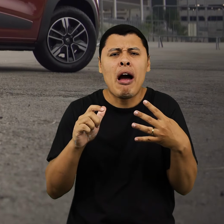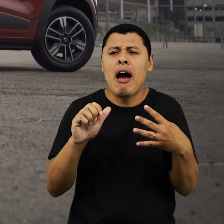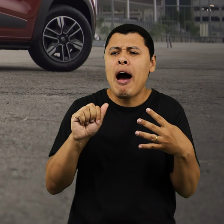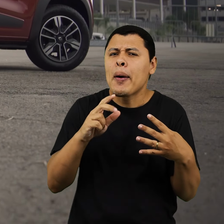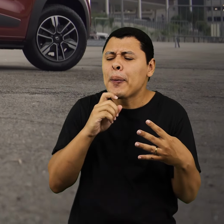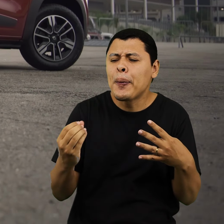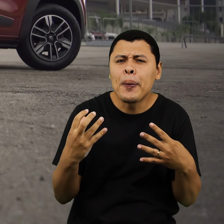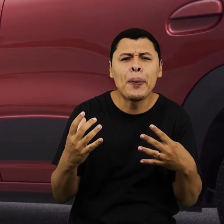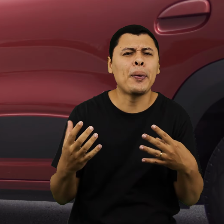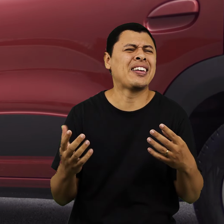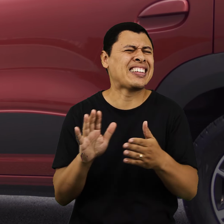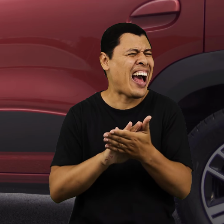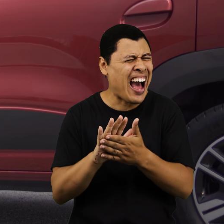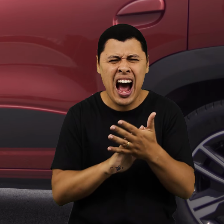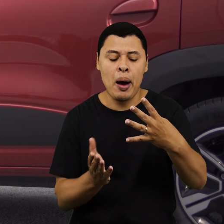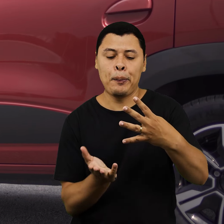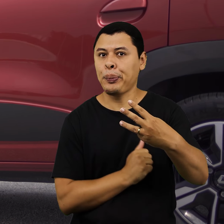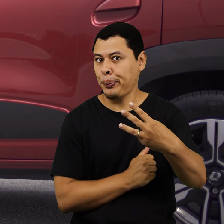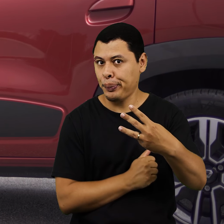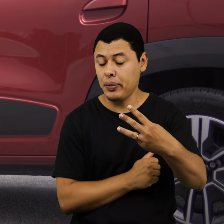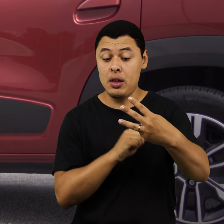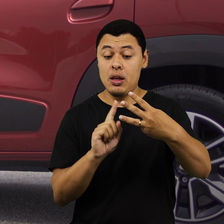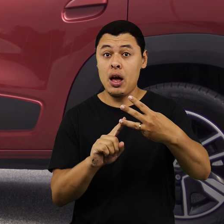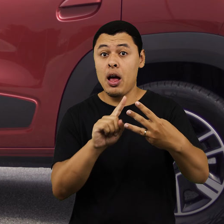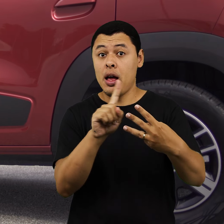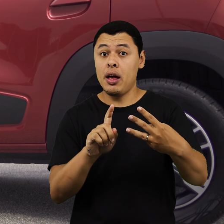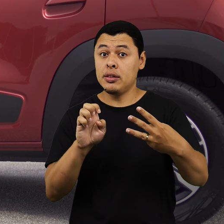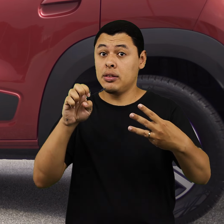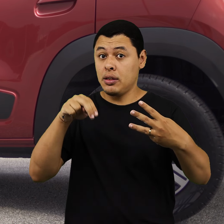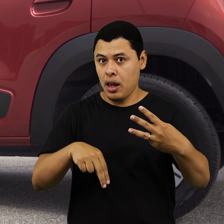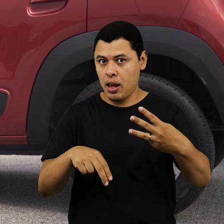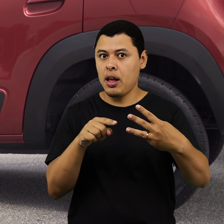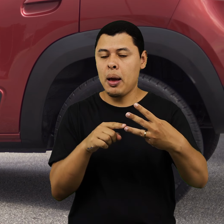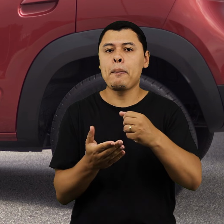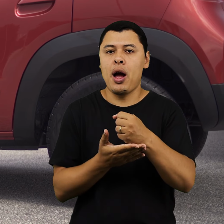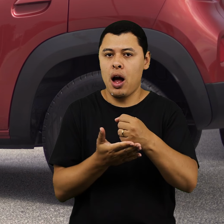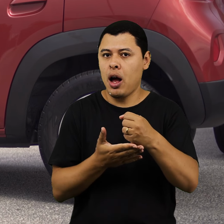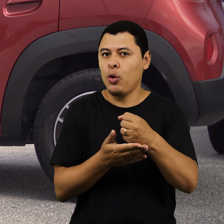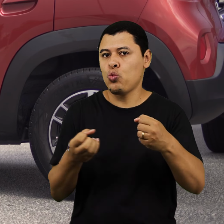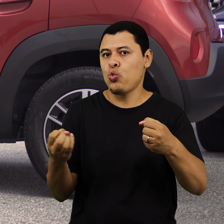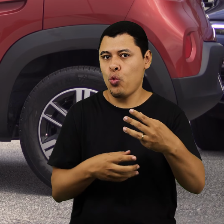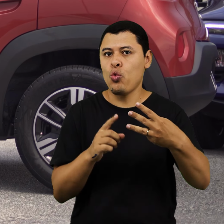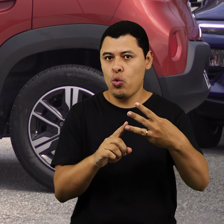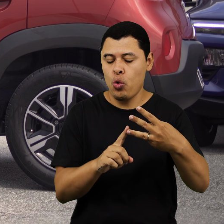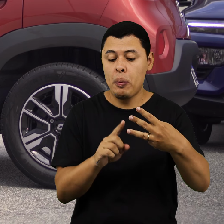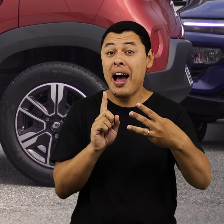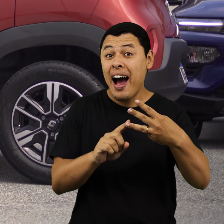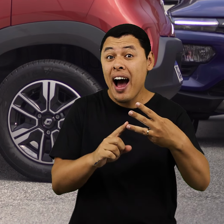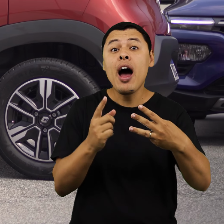e direção assistida. Agora a versão Zen é a nova versão de entrada e olha só que interessante, eles mantiveram o mesmo preço da